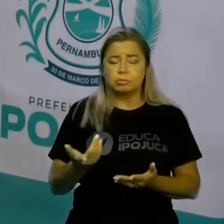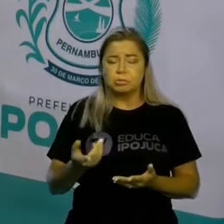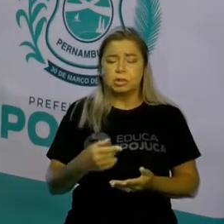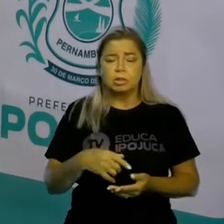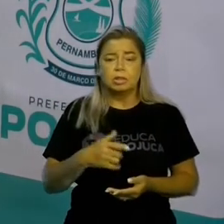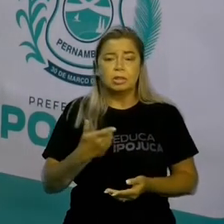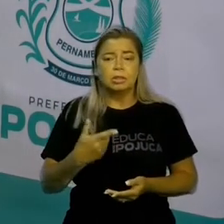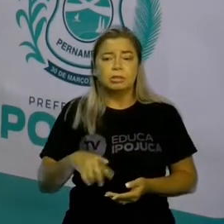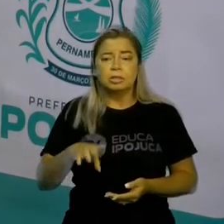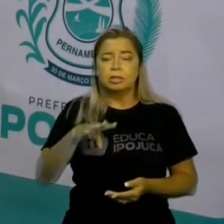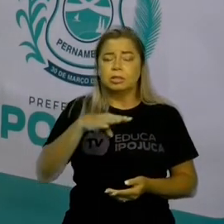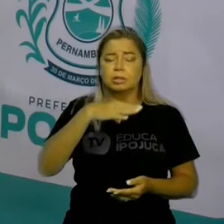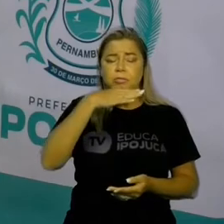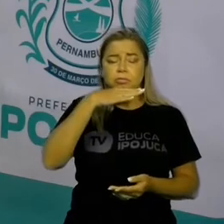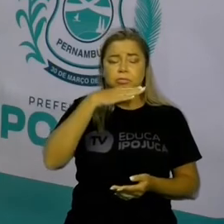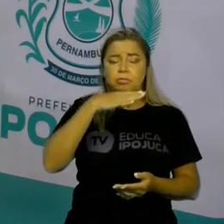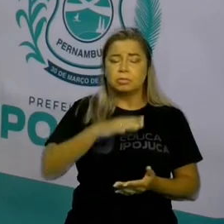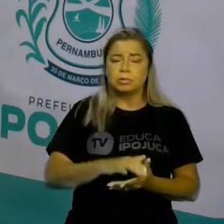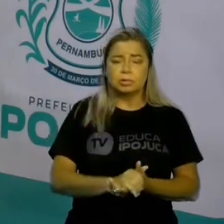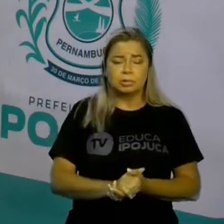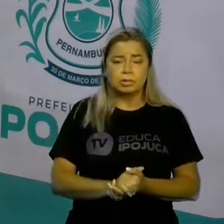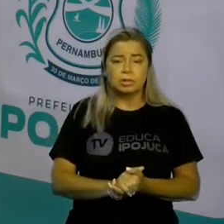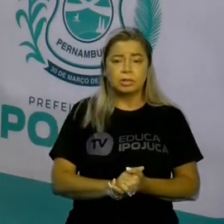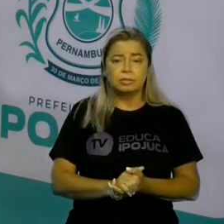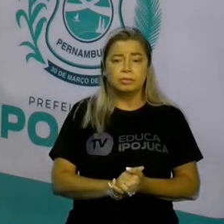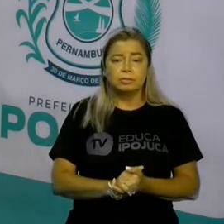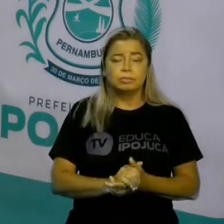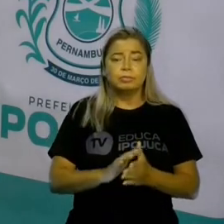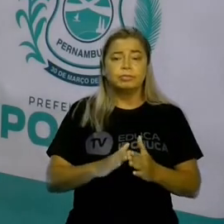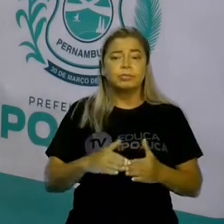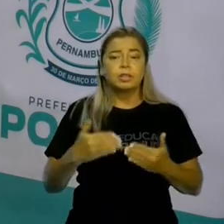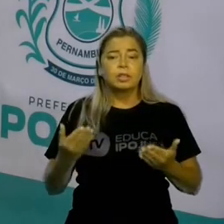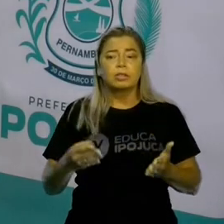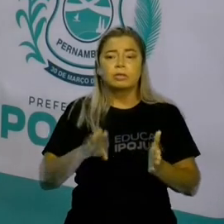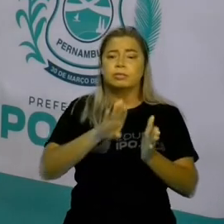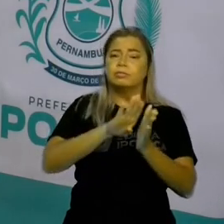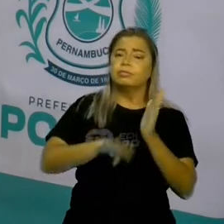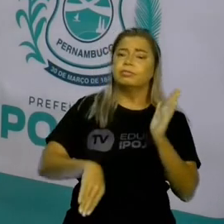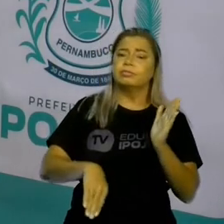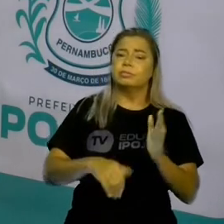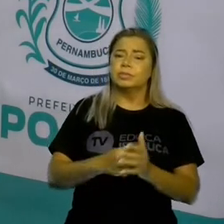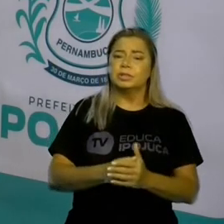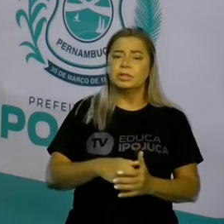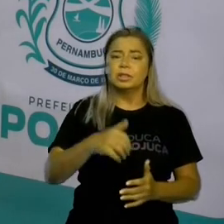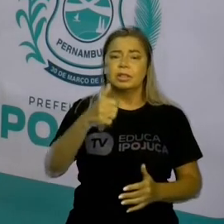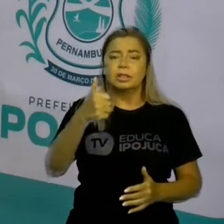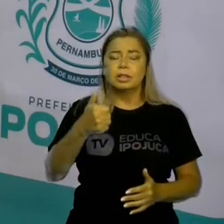mangas, então a gente vai retirar o valor de